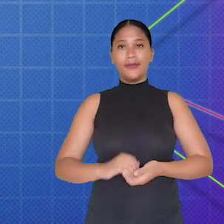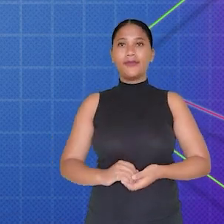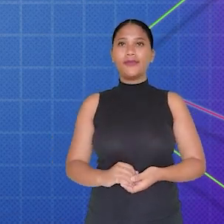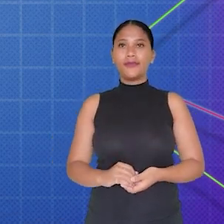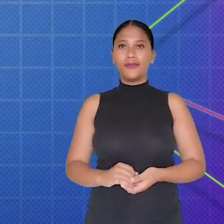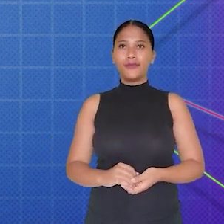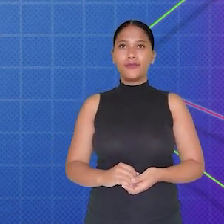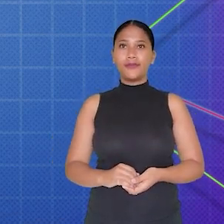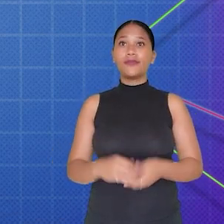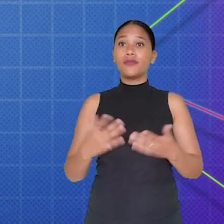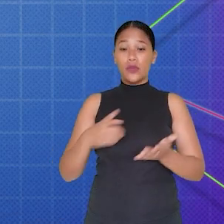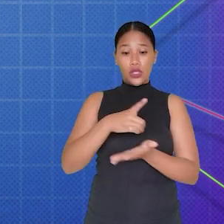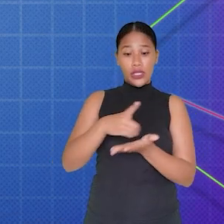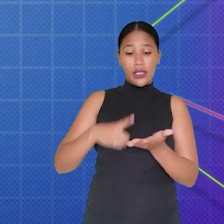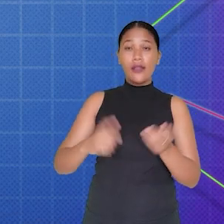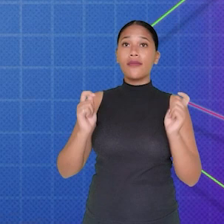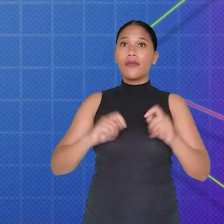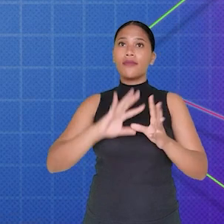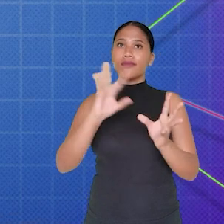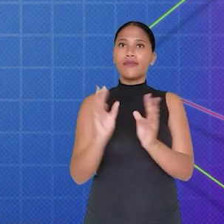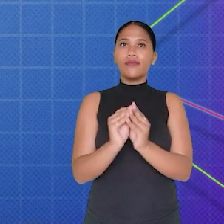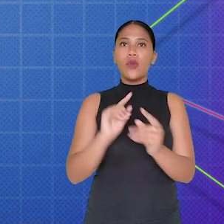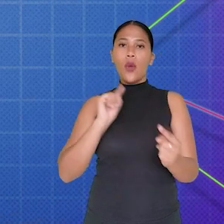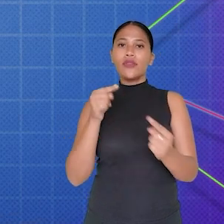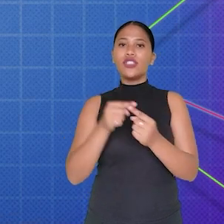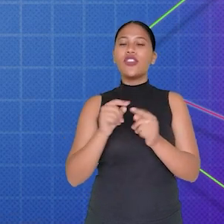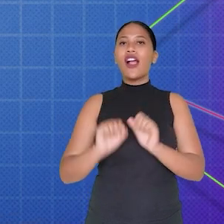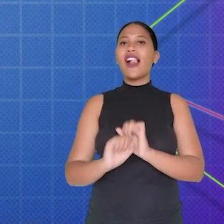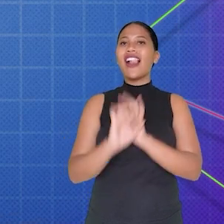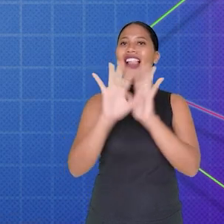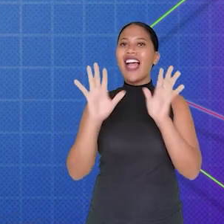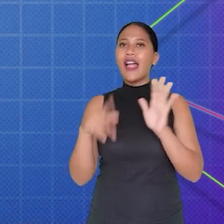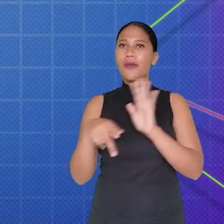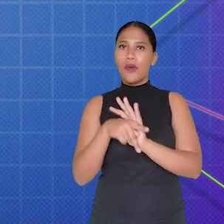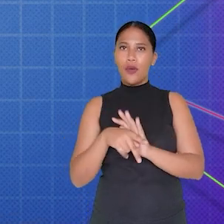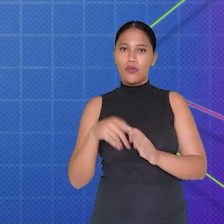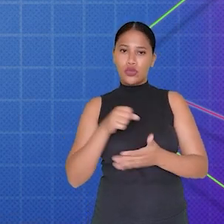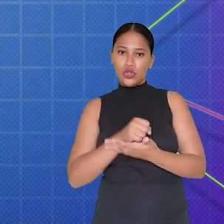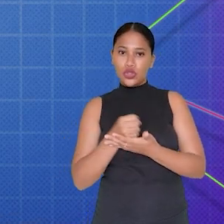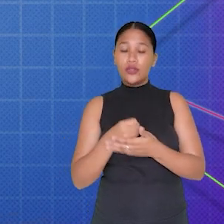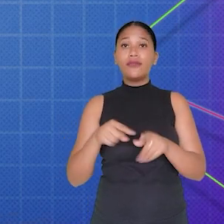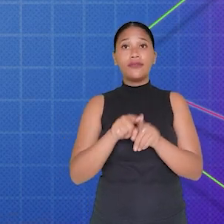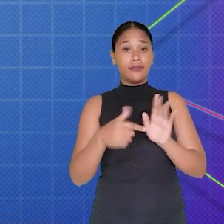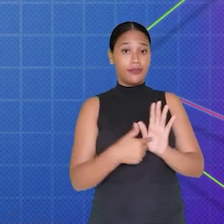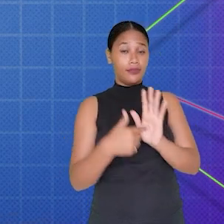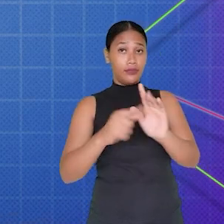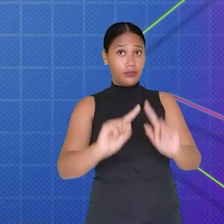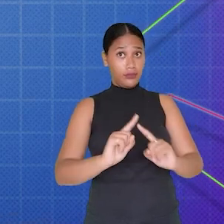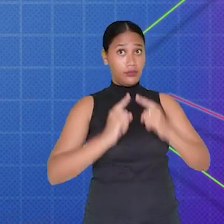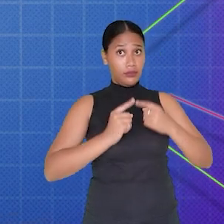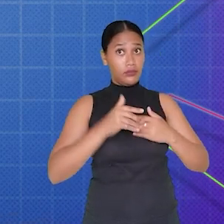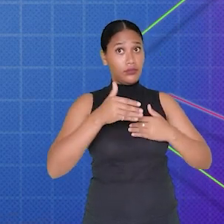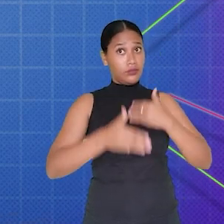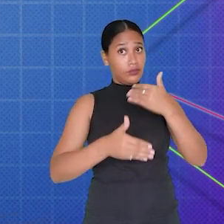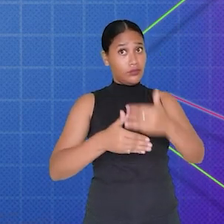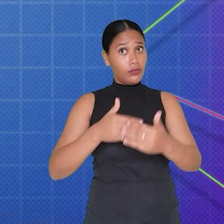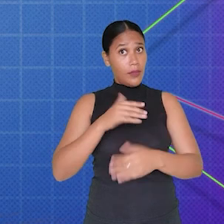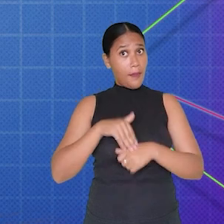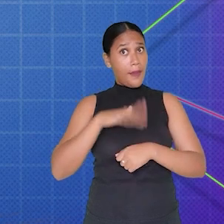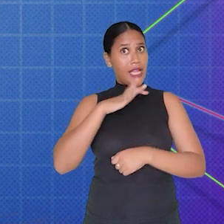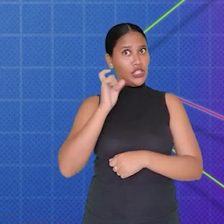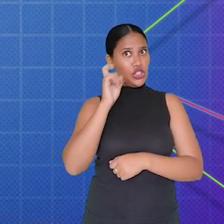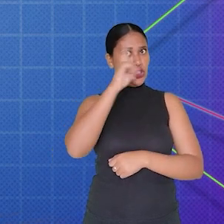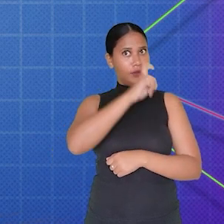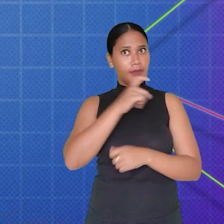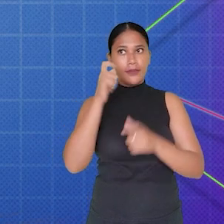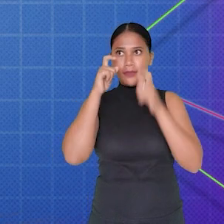encontradas em cada área. O design pode definir objetivos claros para o jogador e apresentar desafios